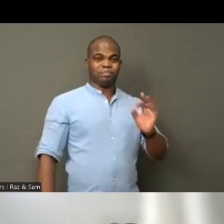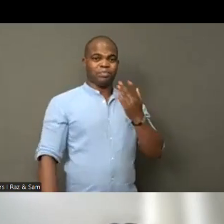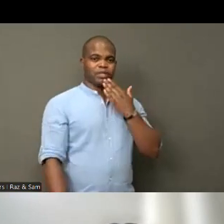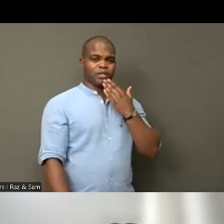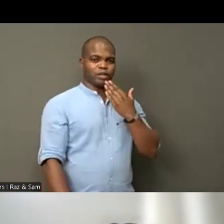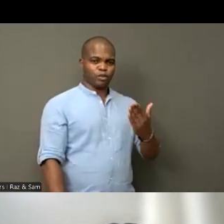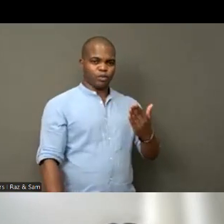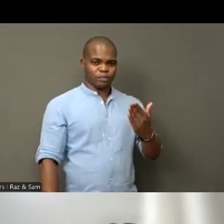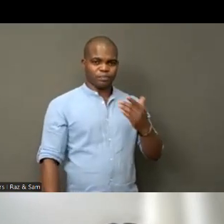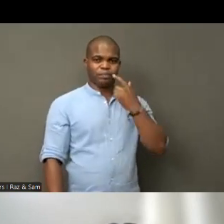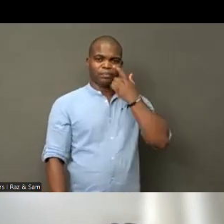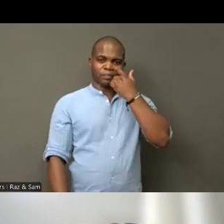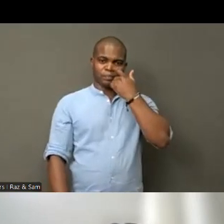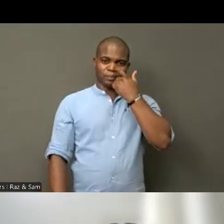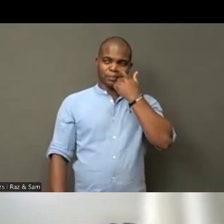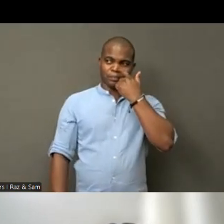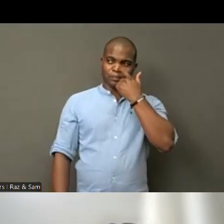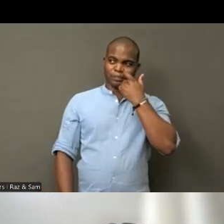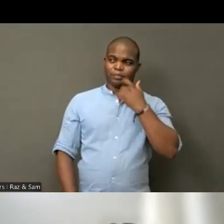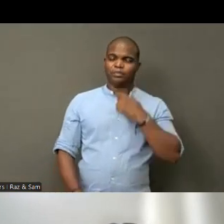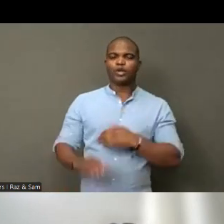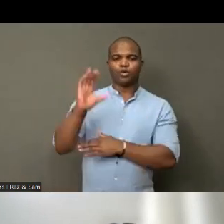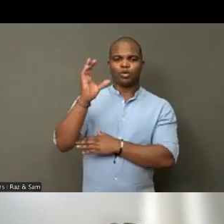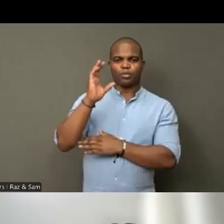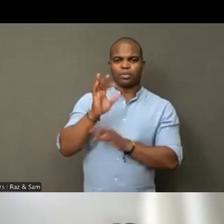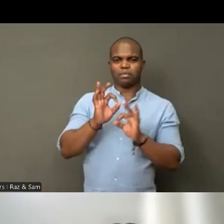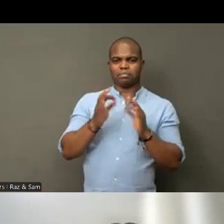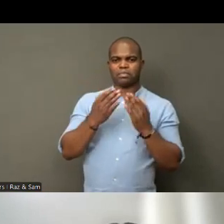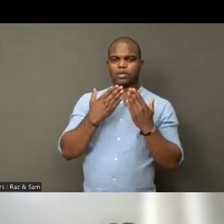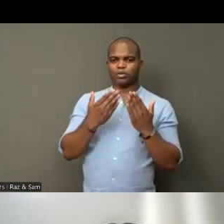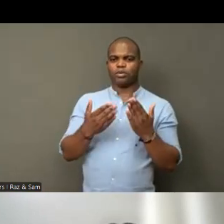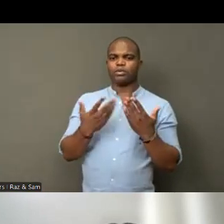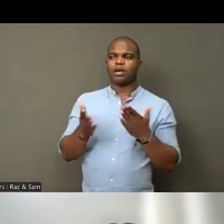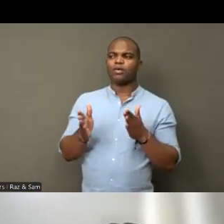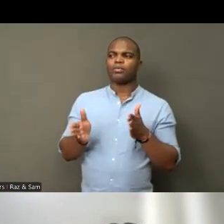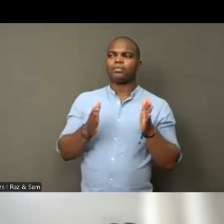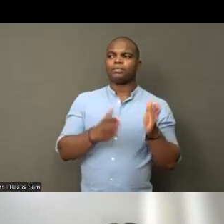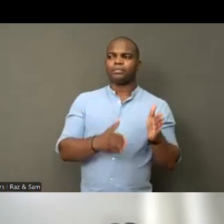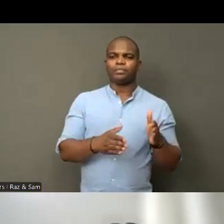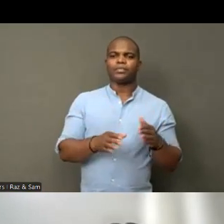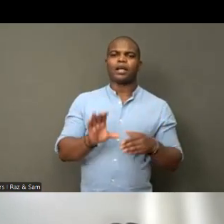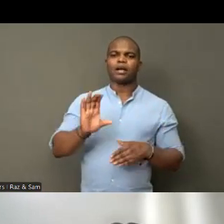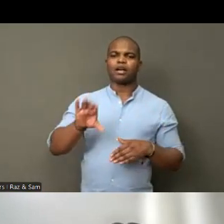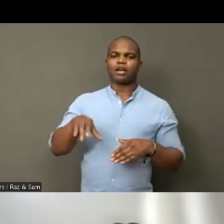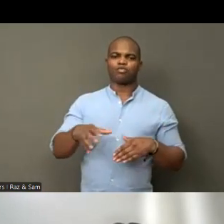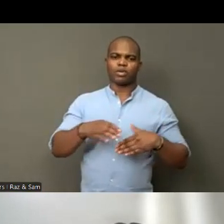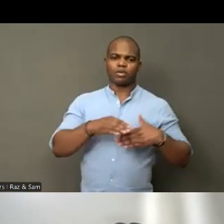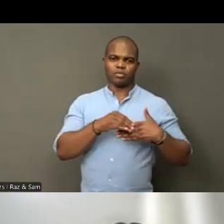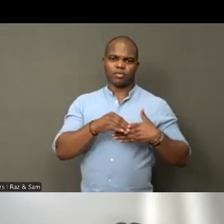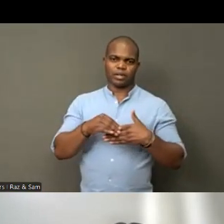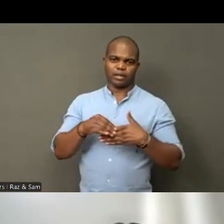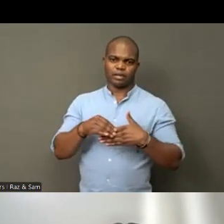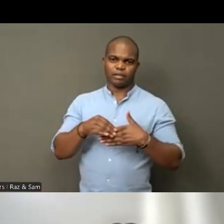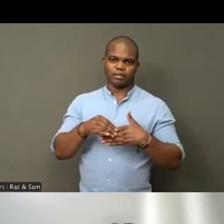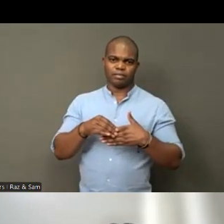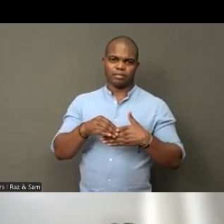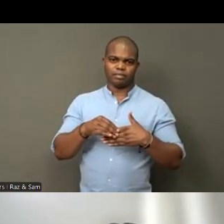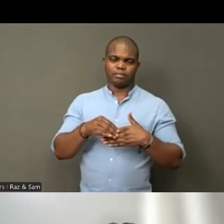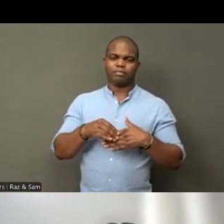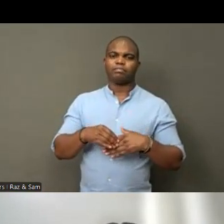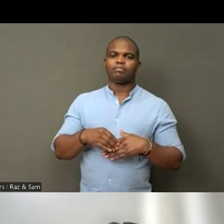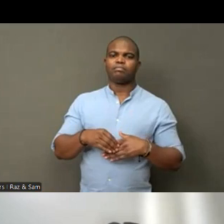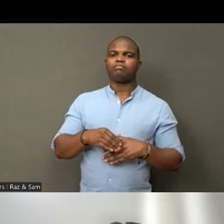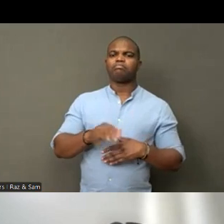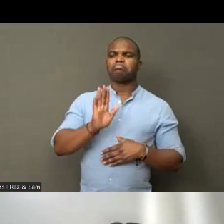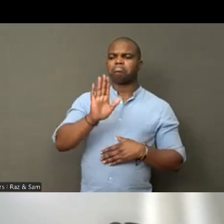Rego. E nós entendemos que a iniciativa na Colômbia é liderada pelo Estado e nós trabalhamos, e o